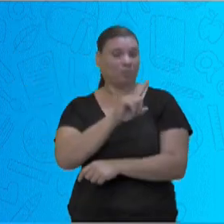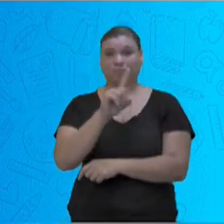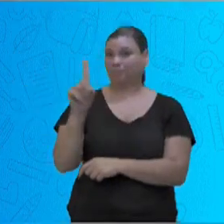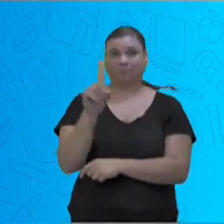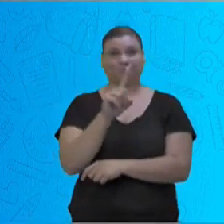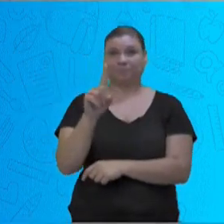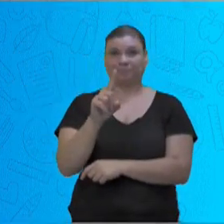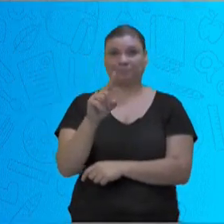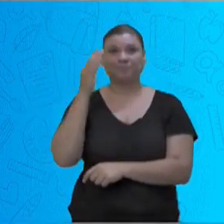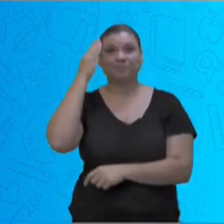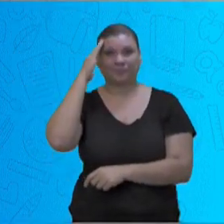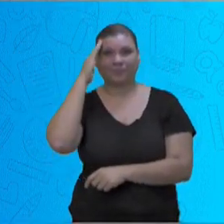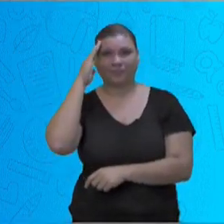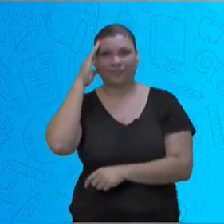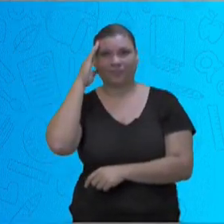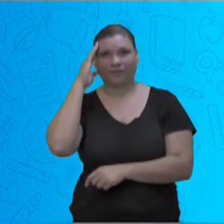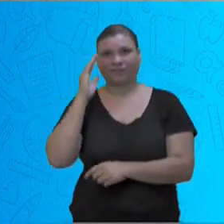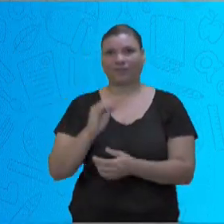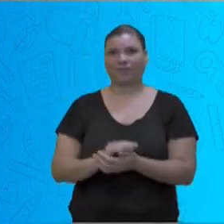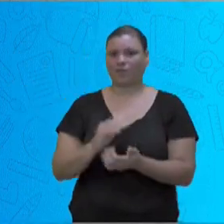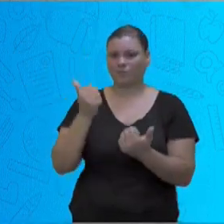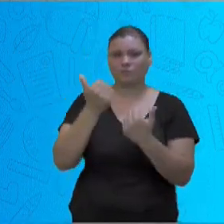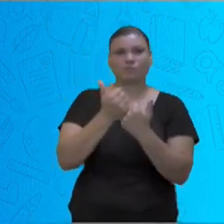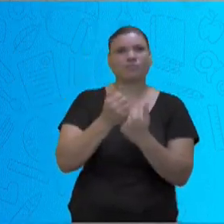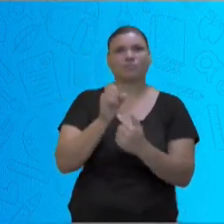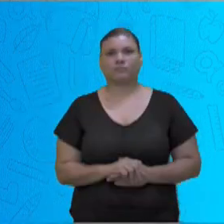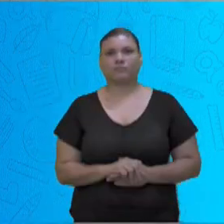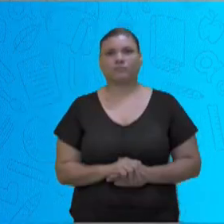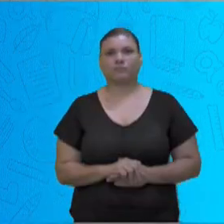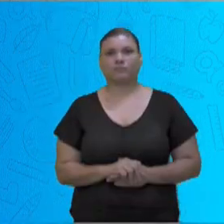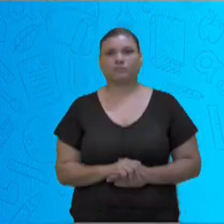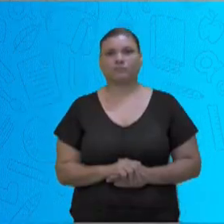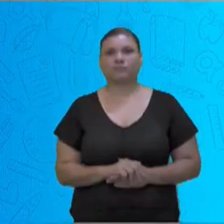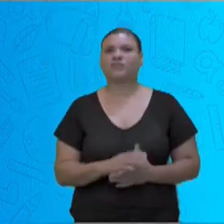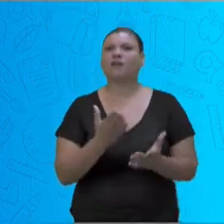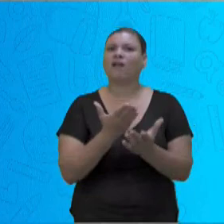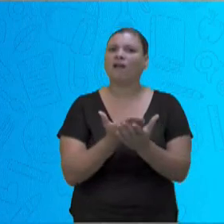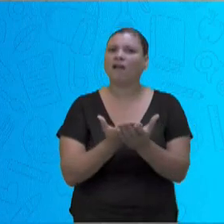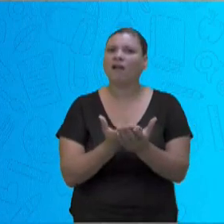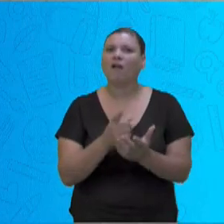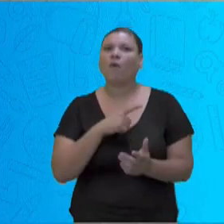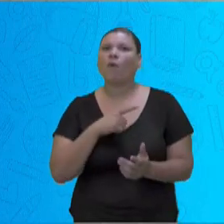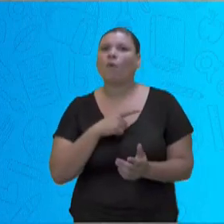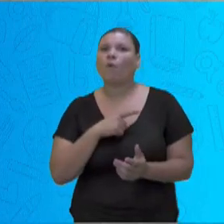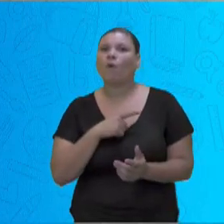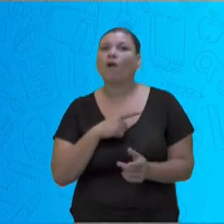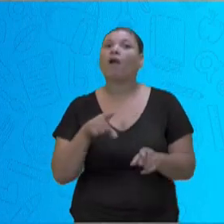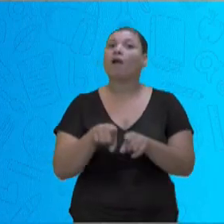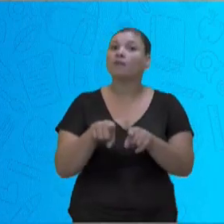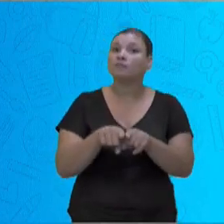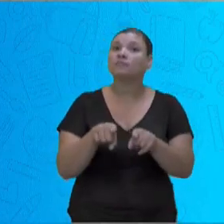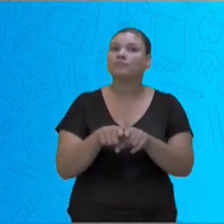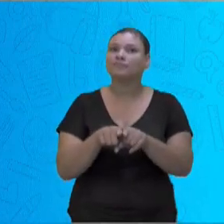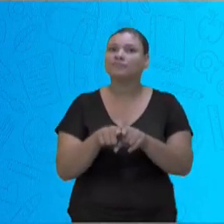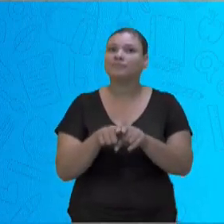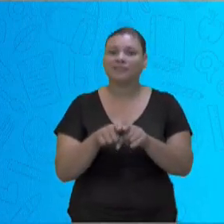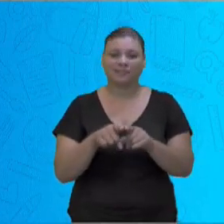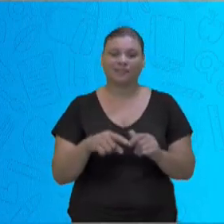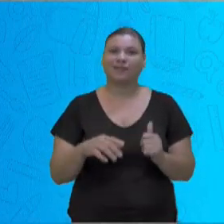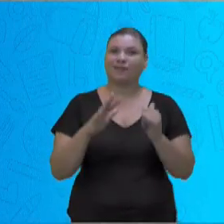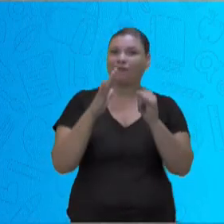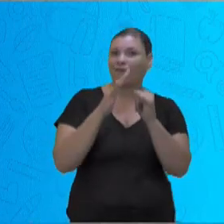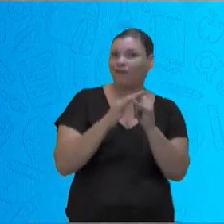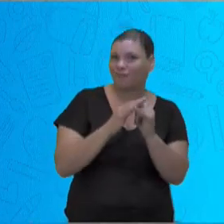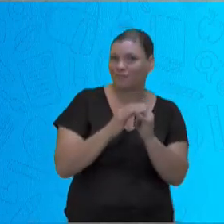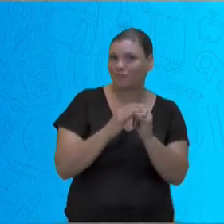exercícios todos dentro da plataforma, com calma. Essa aula também ficará disponível no nosso canal